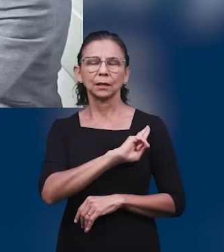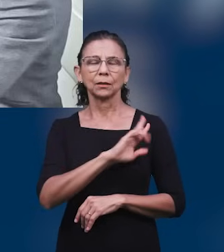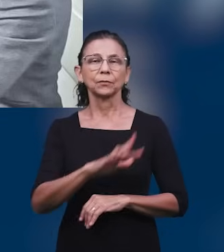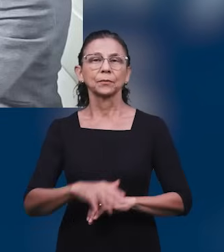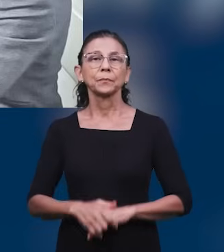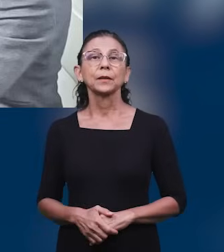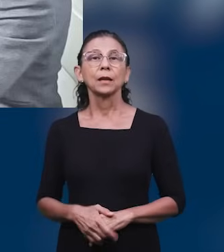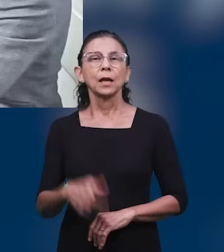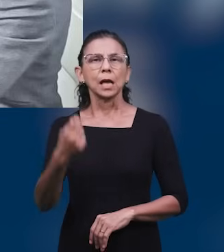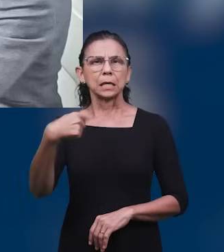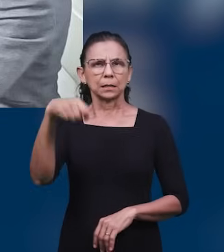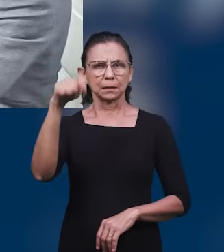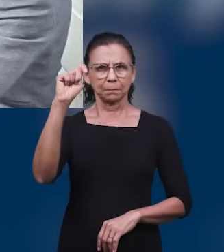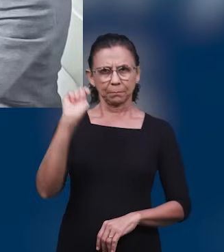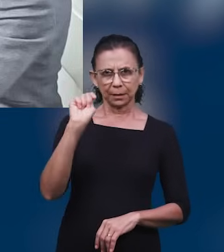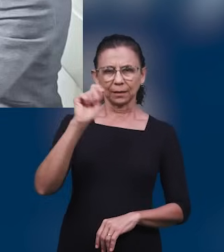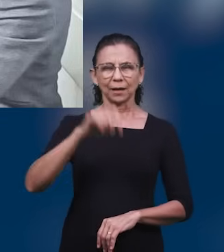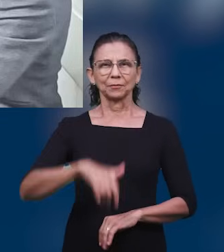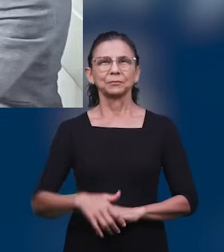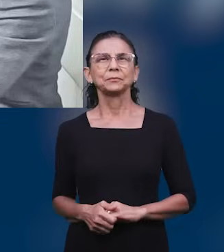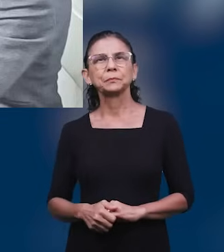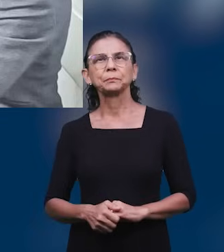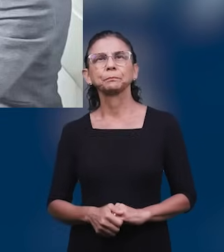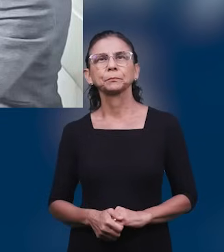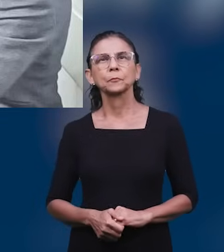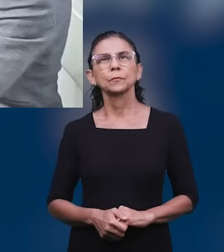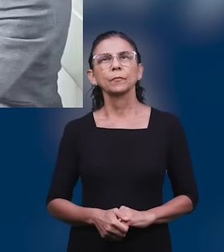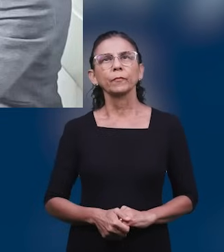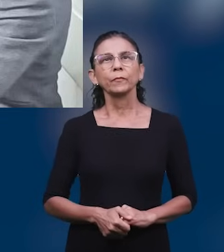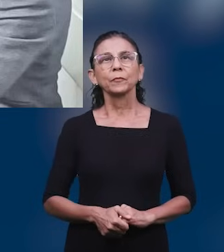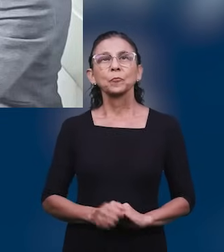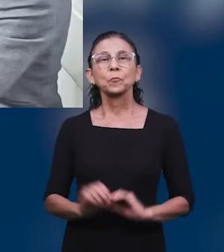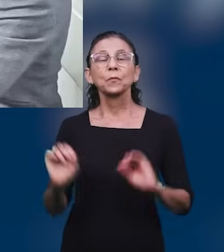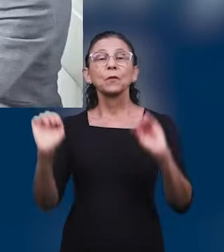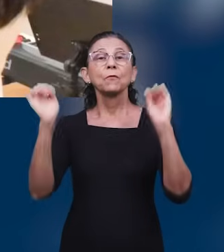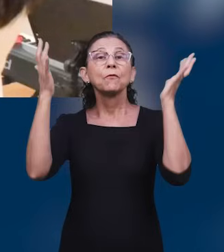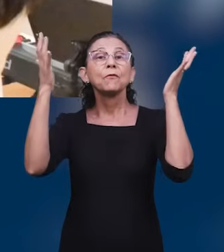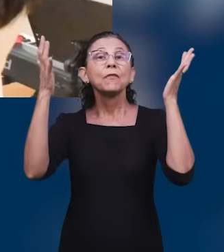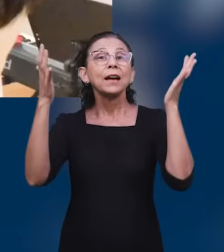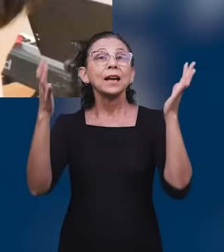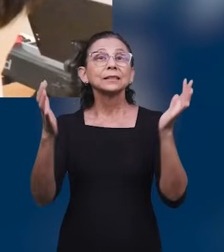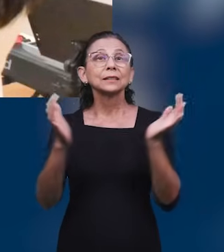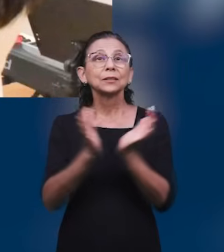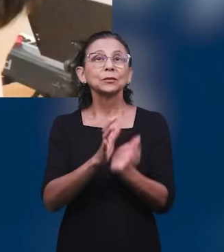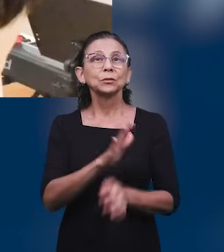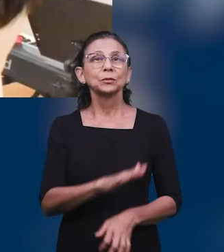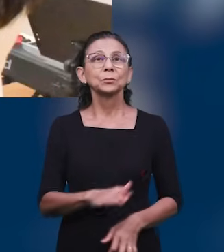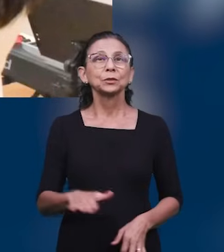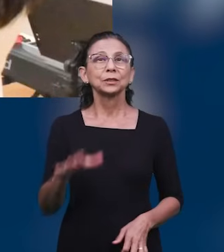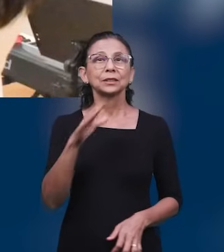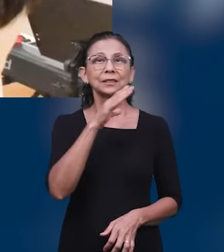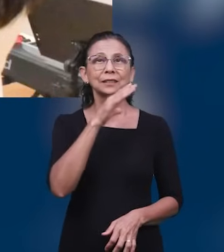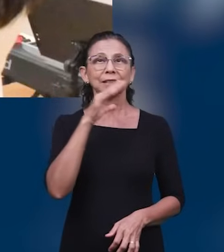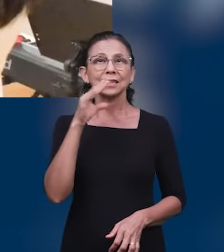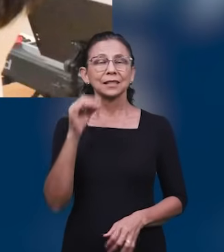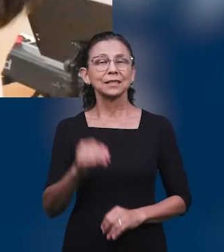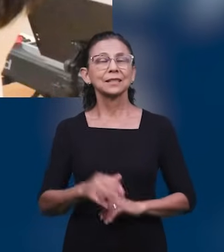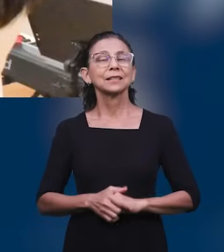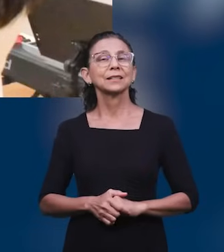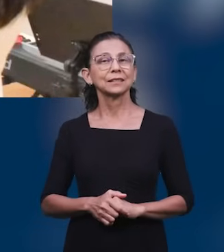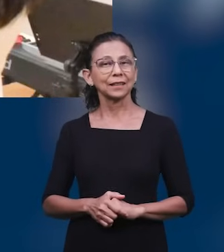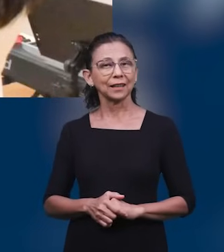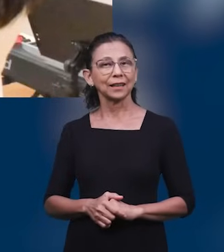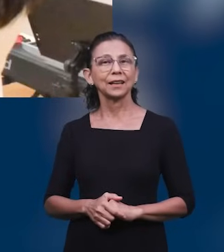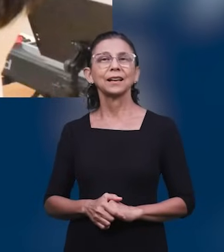a Espanha, onde as crianças na ICM Pamplona viveram a bênção de participar da evangelização e glorificaram o nome